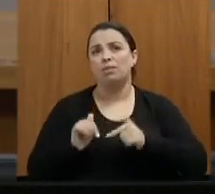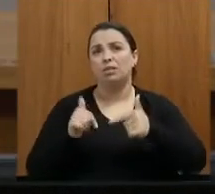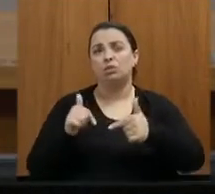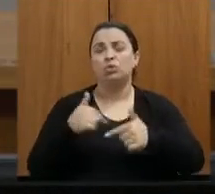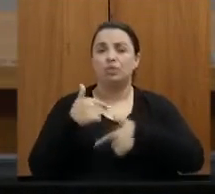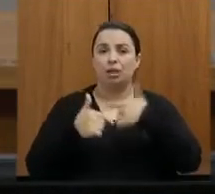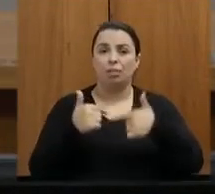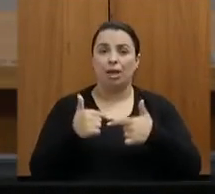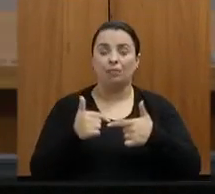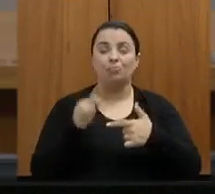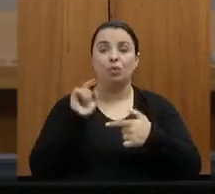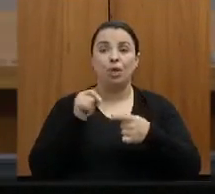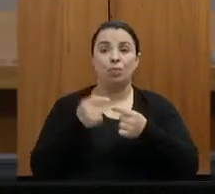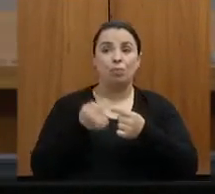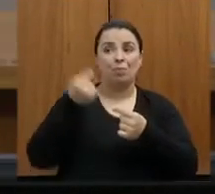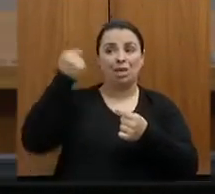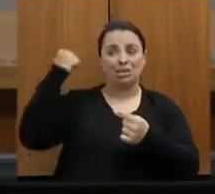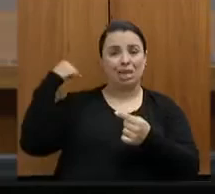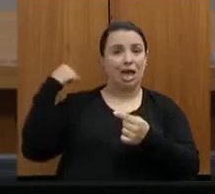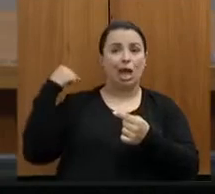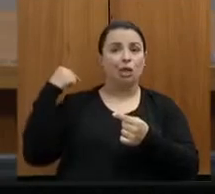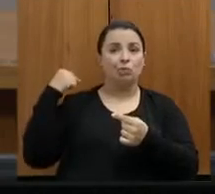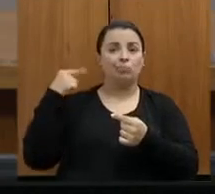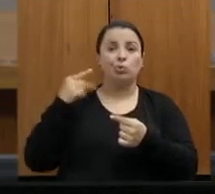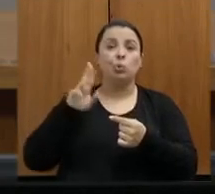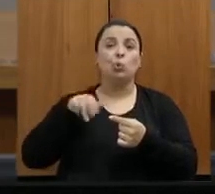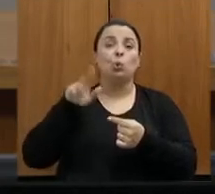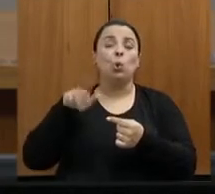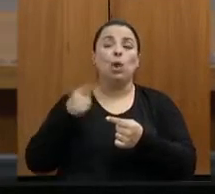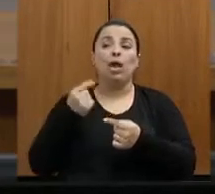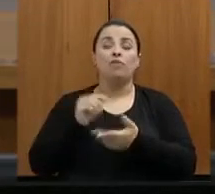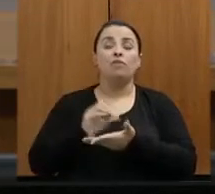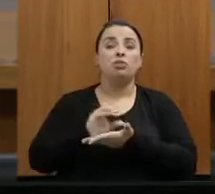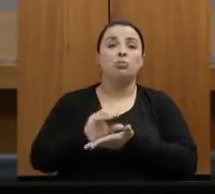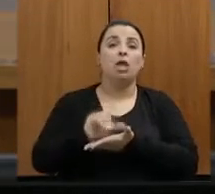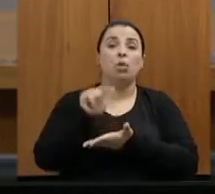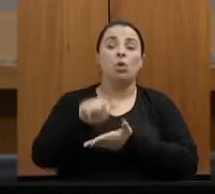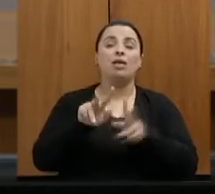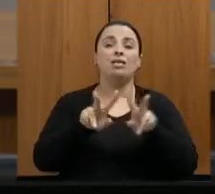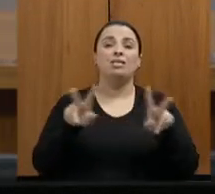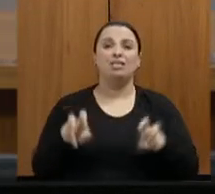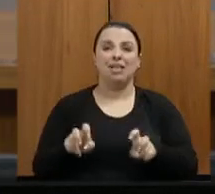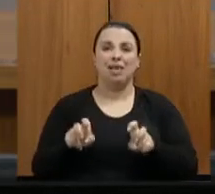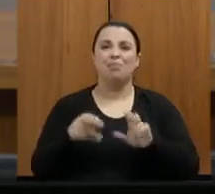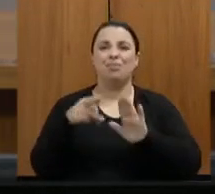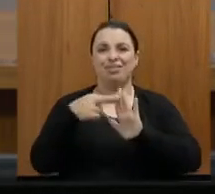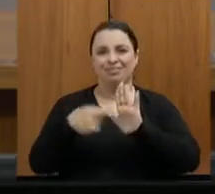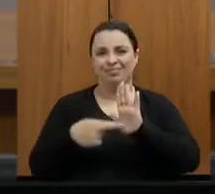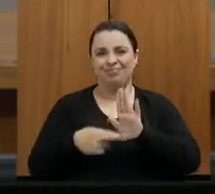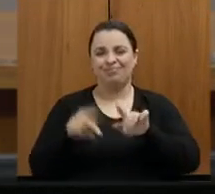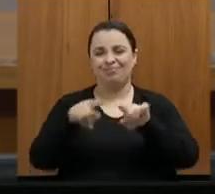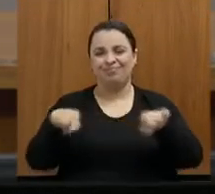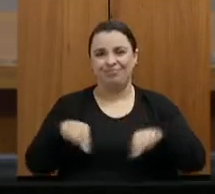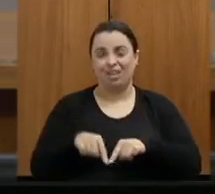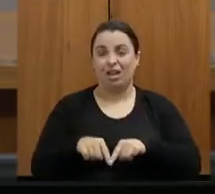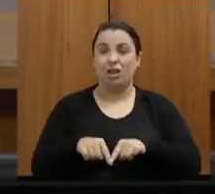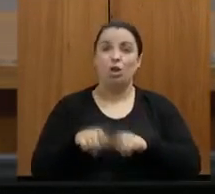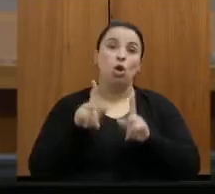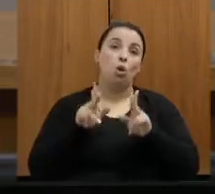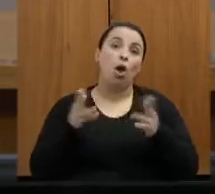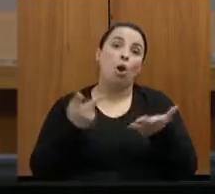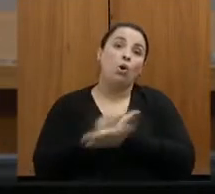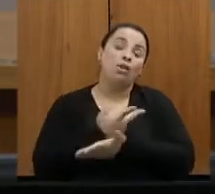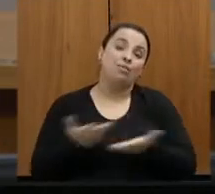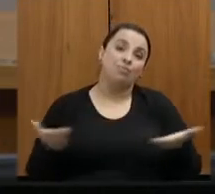houve no Estado de Minas Gerais tanto investimento em regularização fundiária ou a priorização de pauta como nós temos hoje. Nós